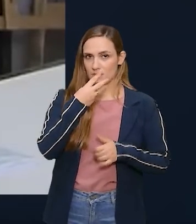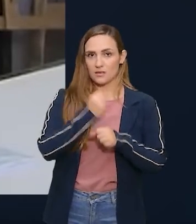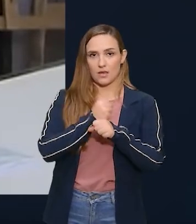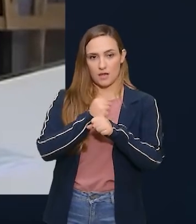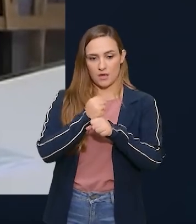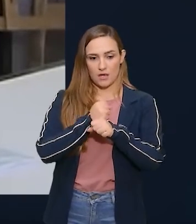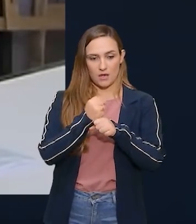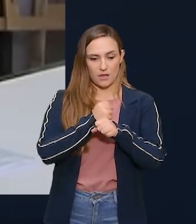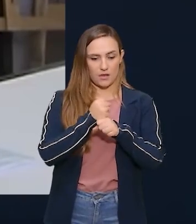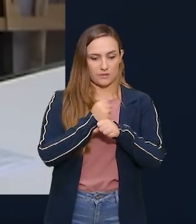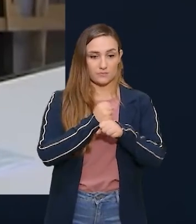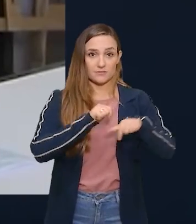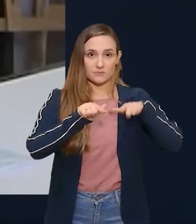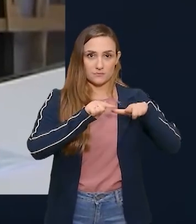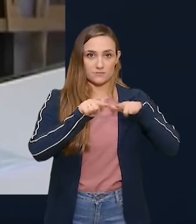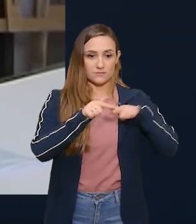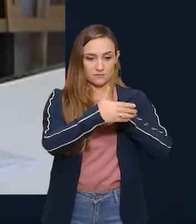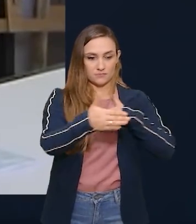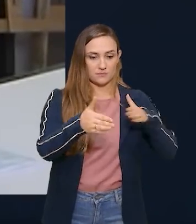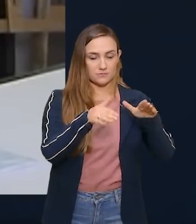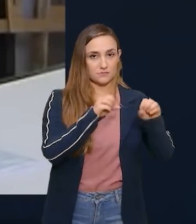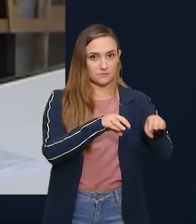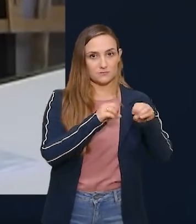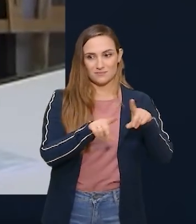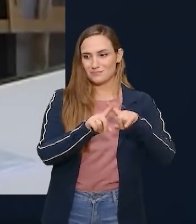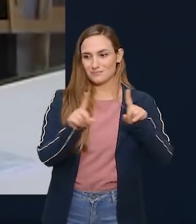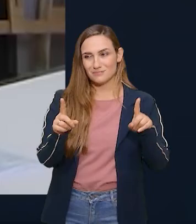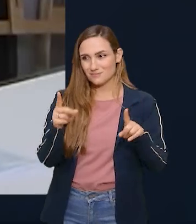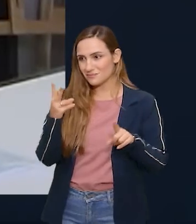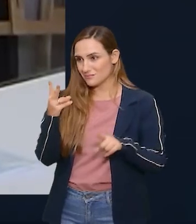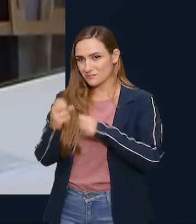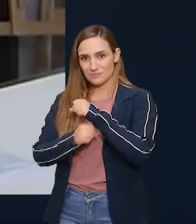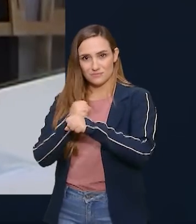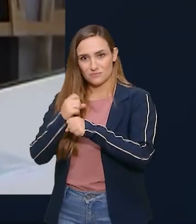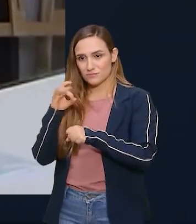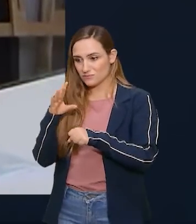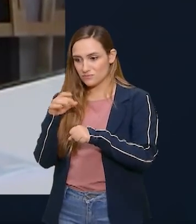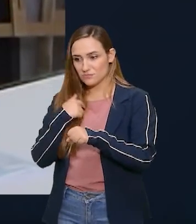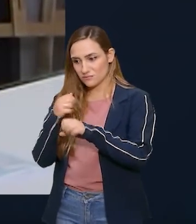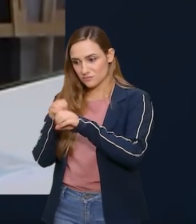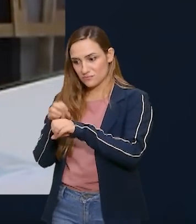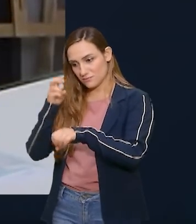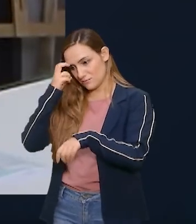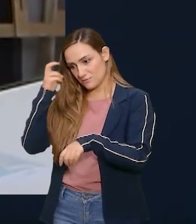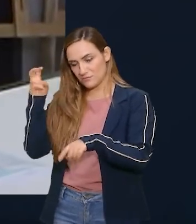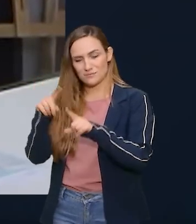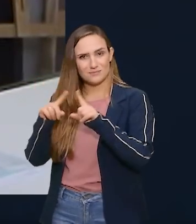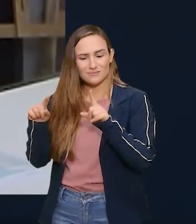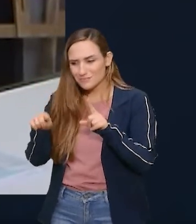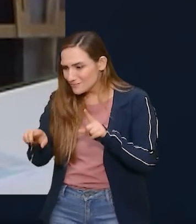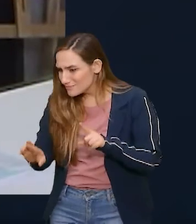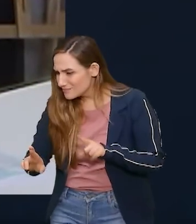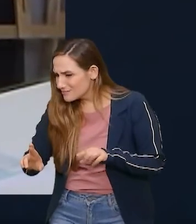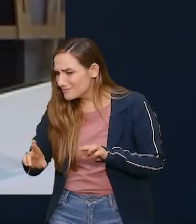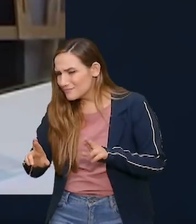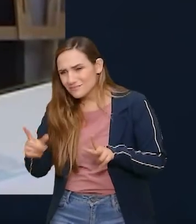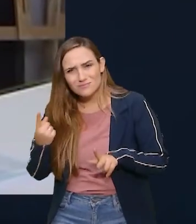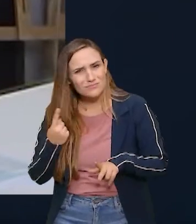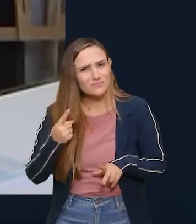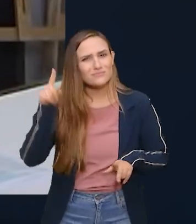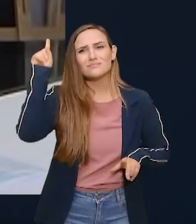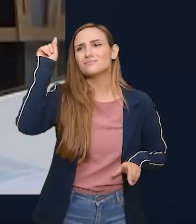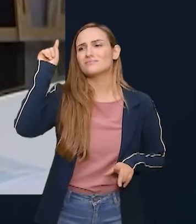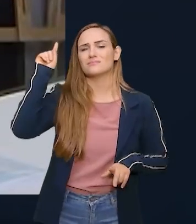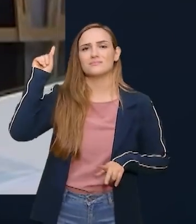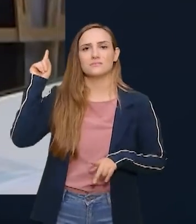de sala de aula e 2 anos de sala de altas habilidades. Mas eu digo que nada se compara a isso aqui. Nada se